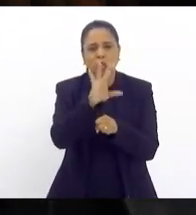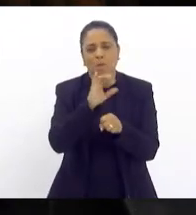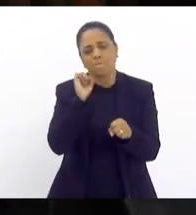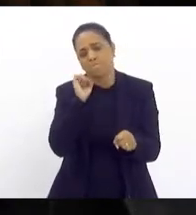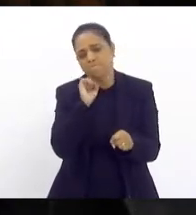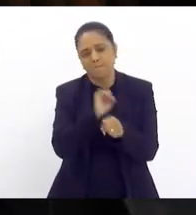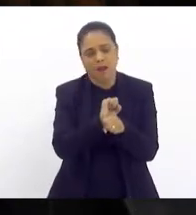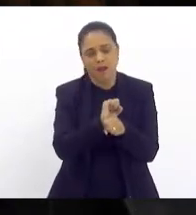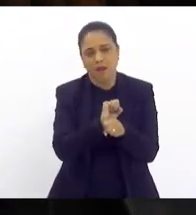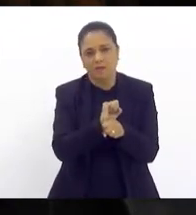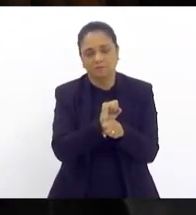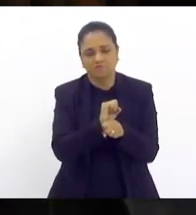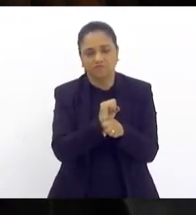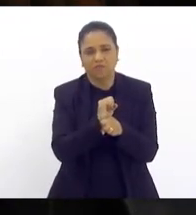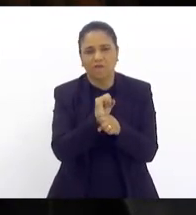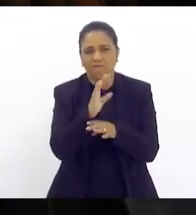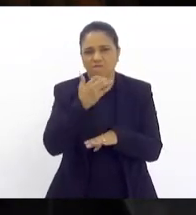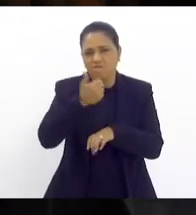enferrujando